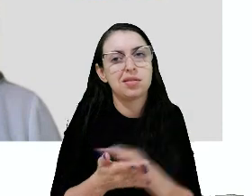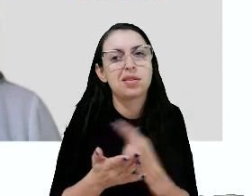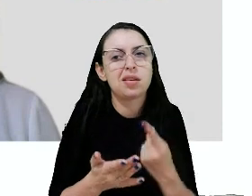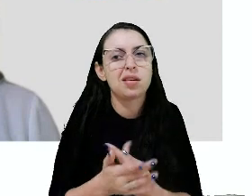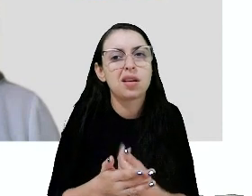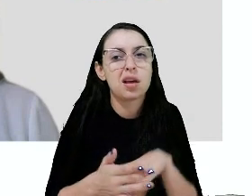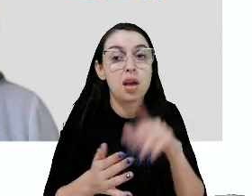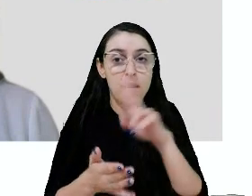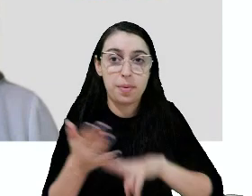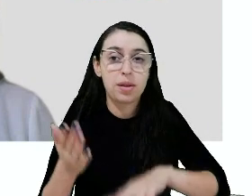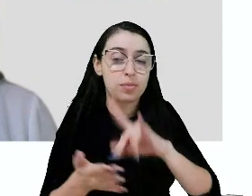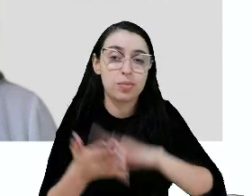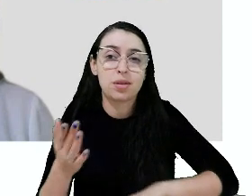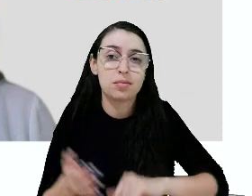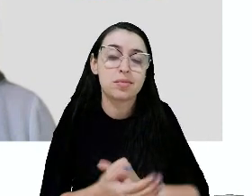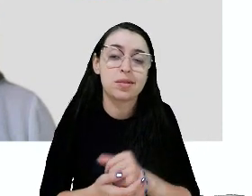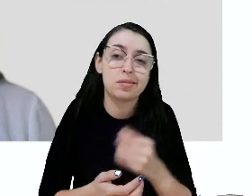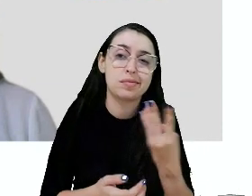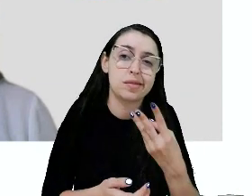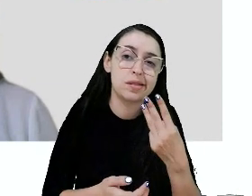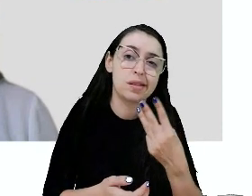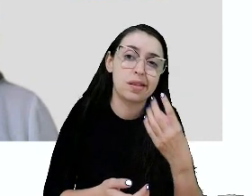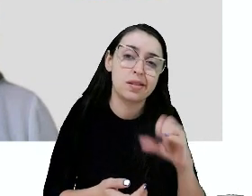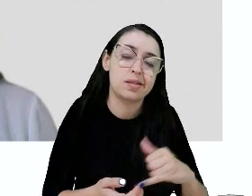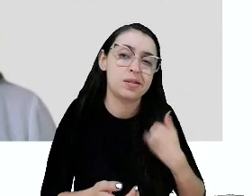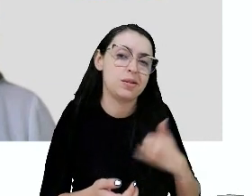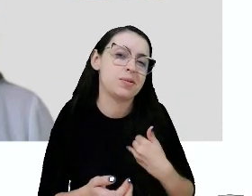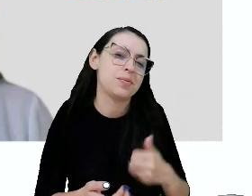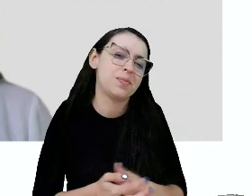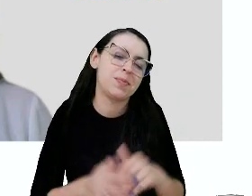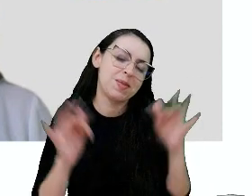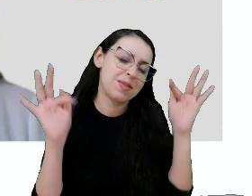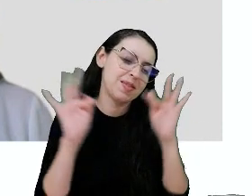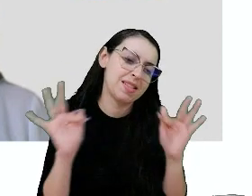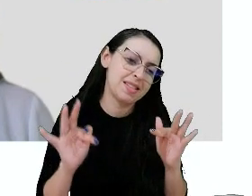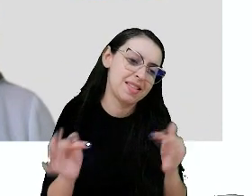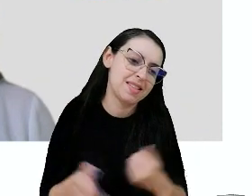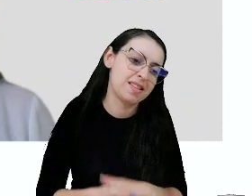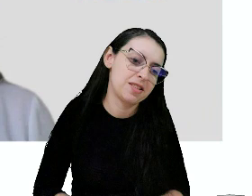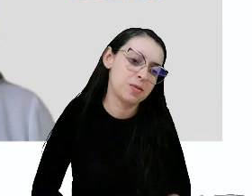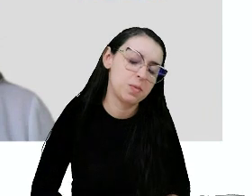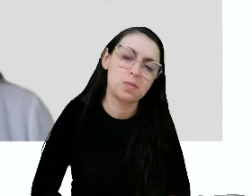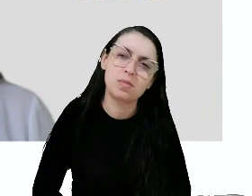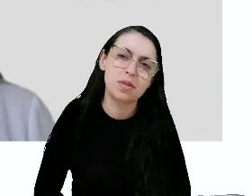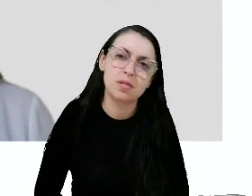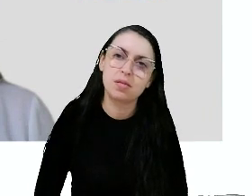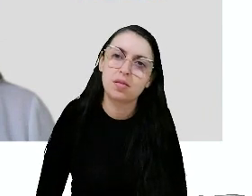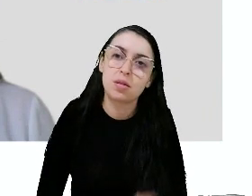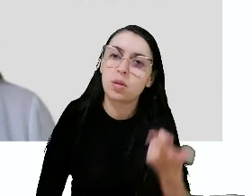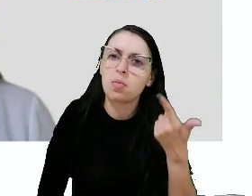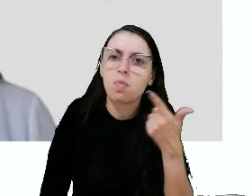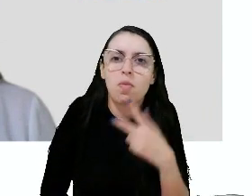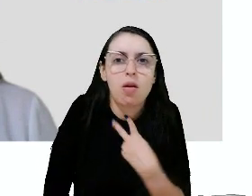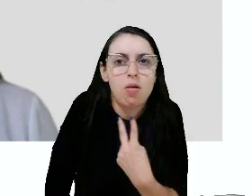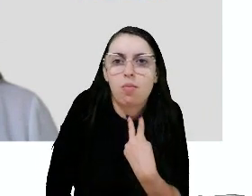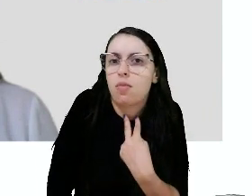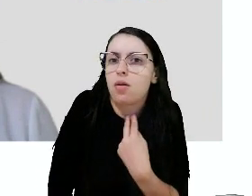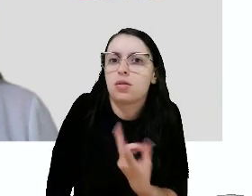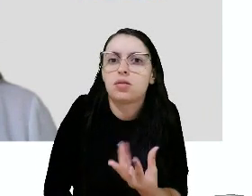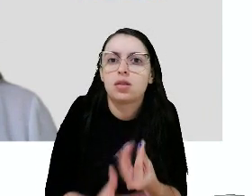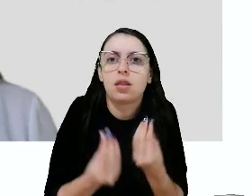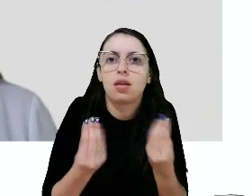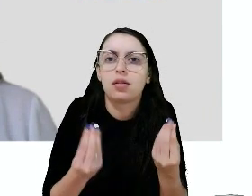exames nessa linha. E ela disse, mas o de 3 anos meu é bem esperto. Eu disse, meu Deus do céu, não é possível. Não é